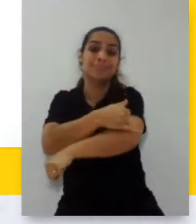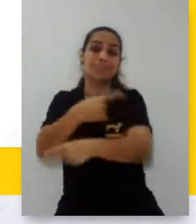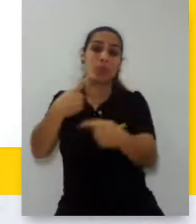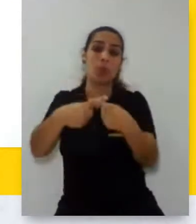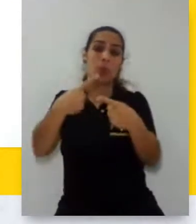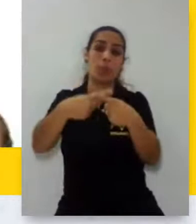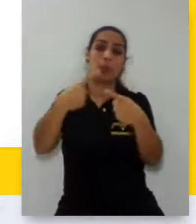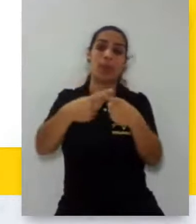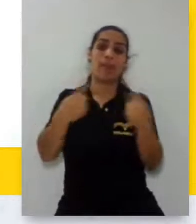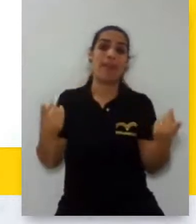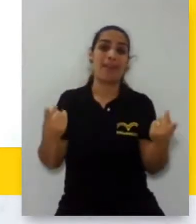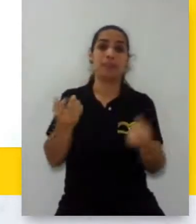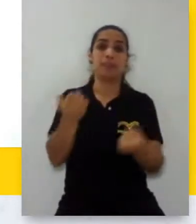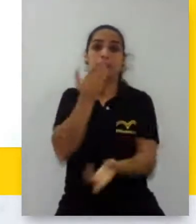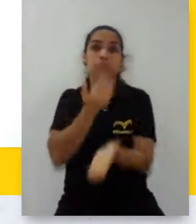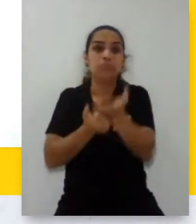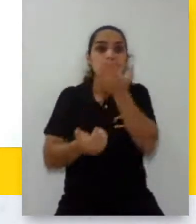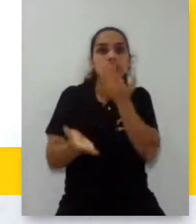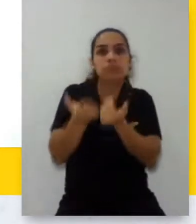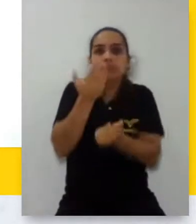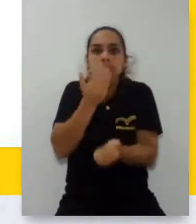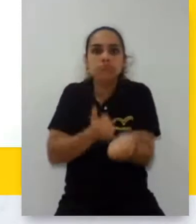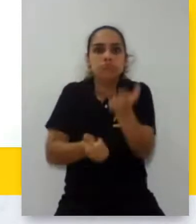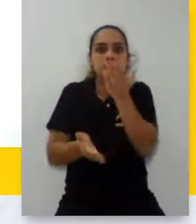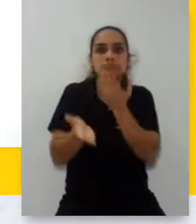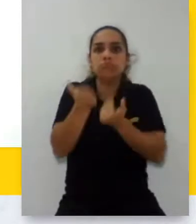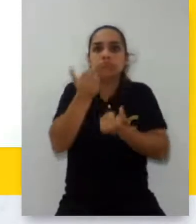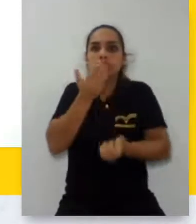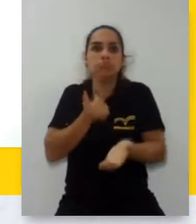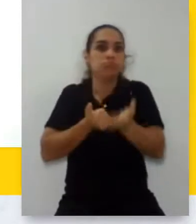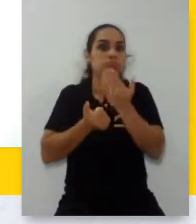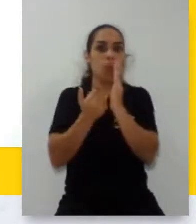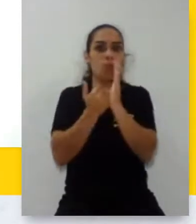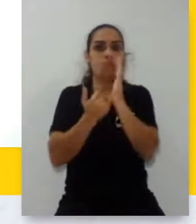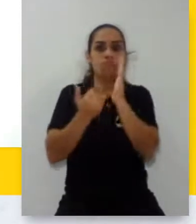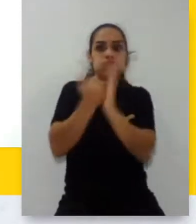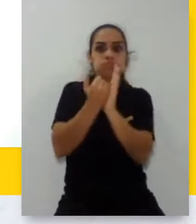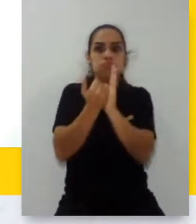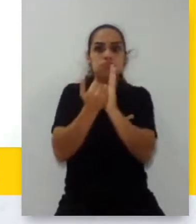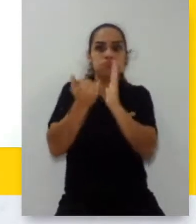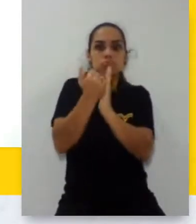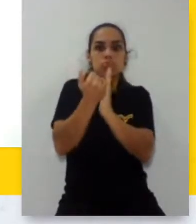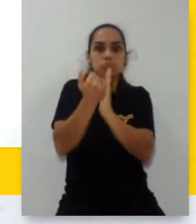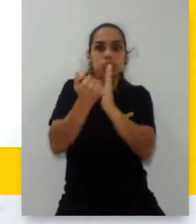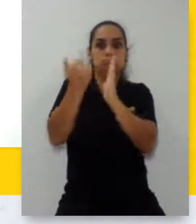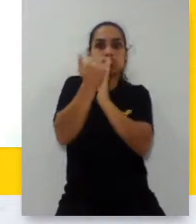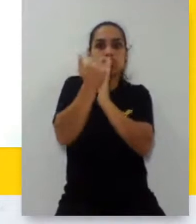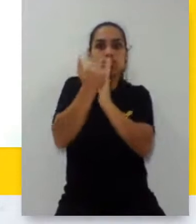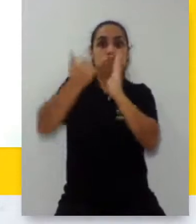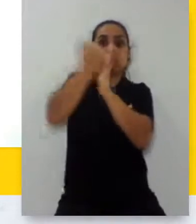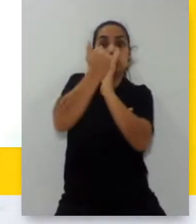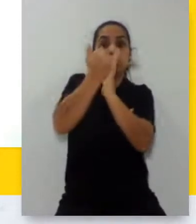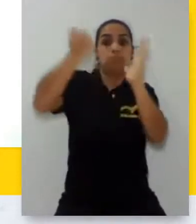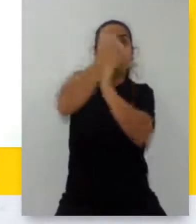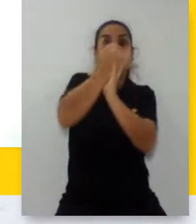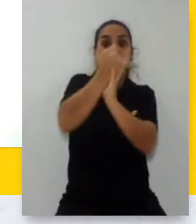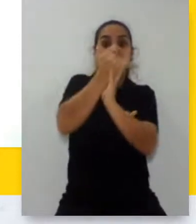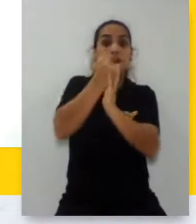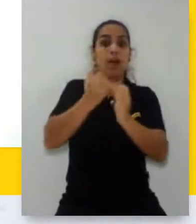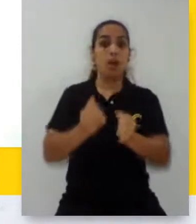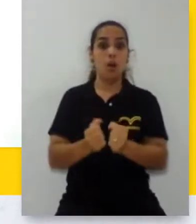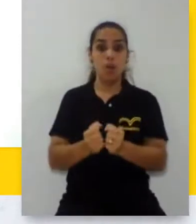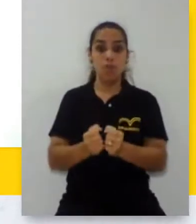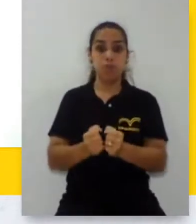vai absorver essa caloria e vai colocar depósitos, porque ele vai pensar assim, o teu organismo vai pensar, eu preciso depositar essa caloria em algum lugar,